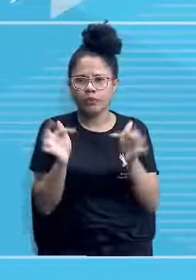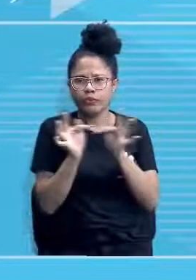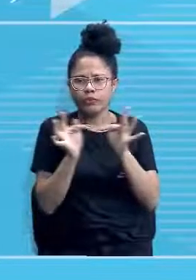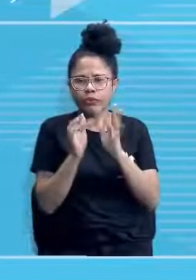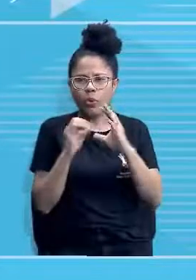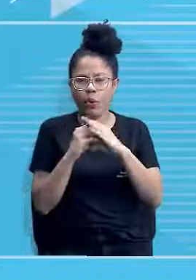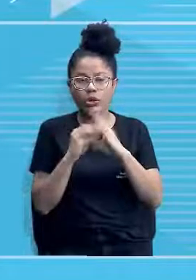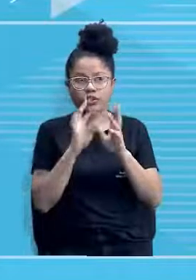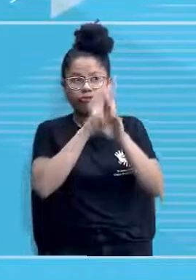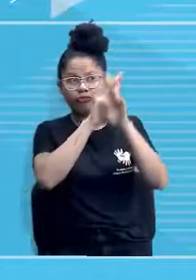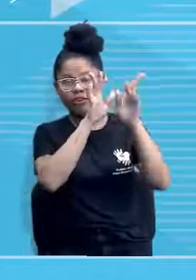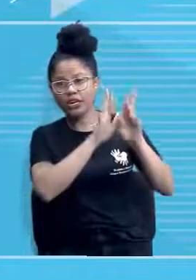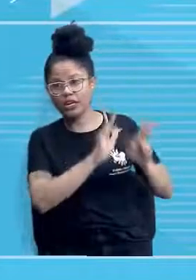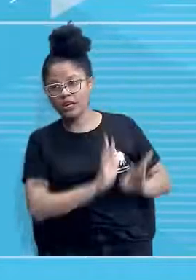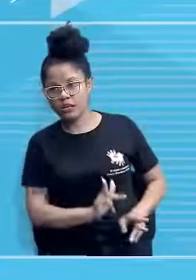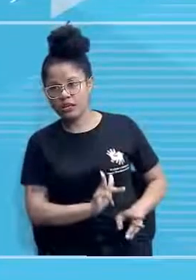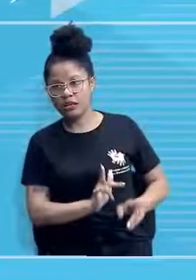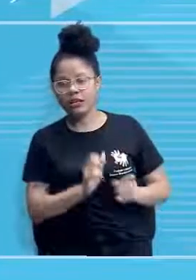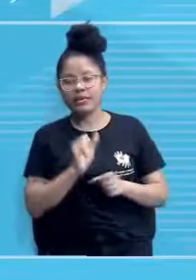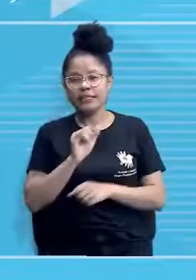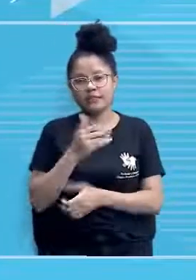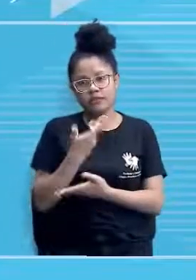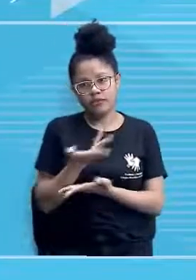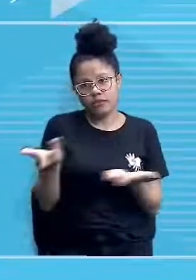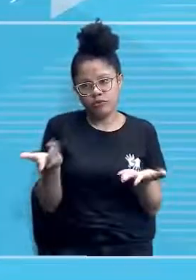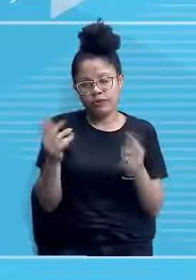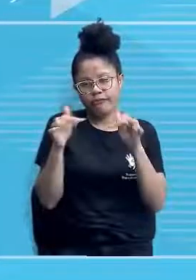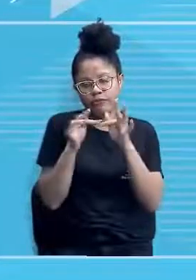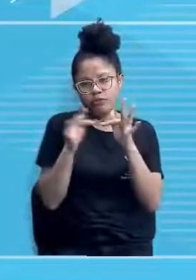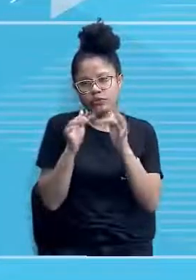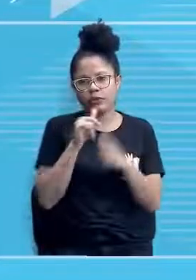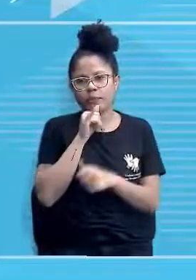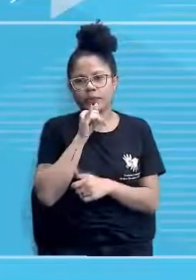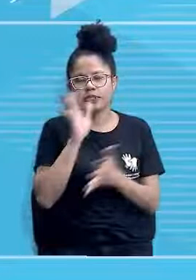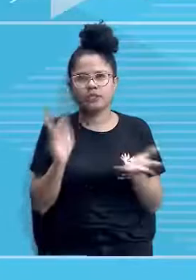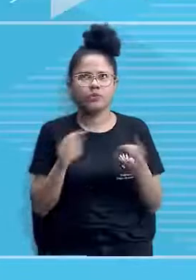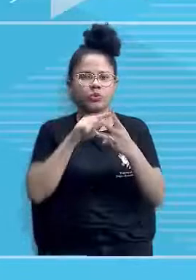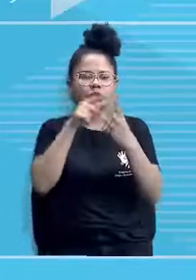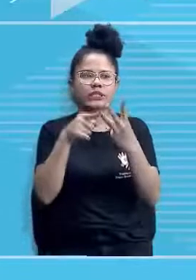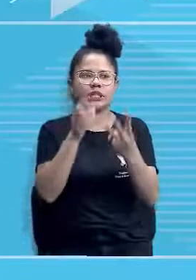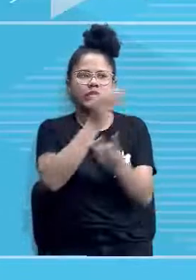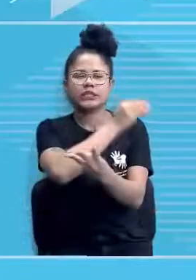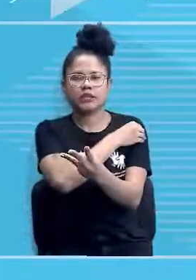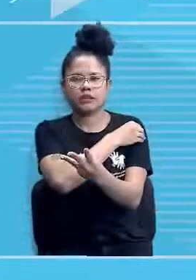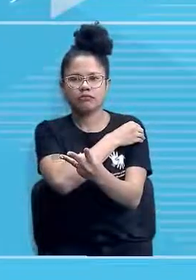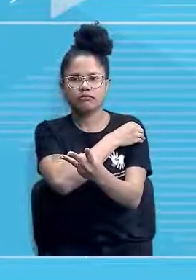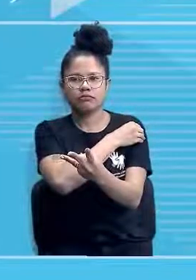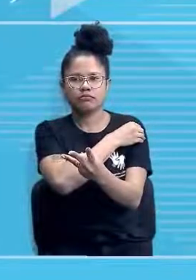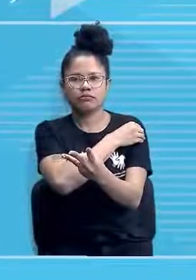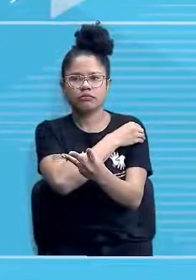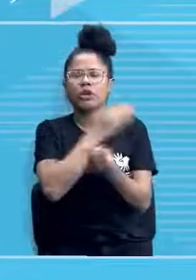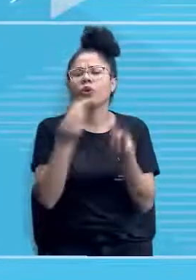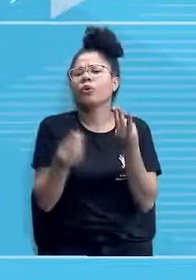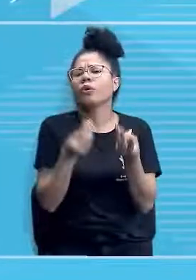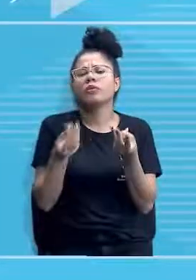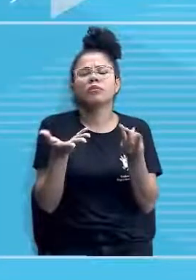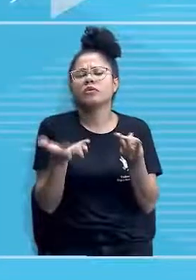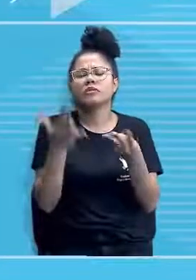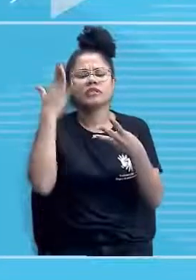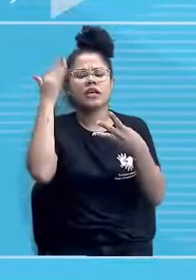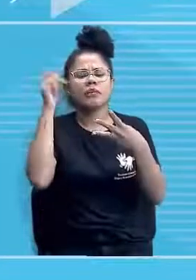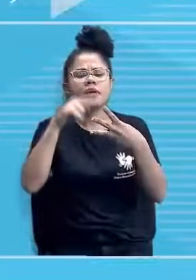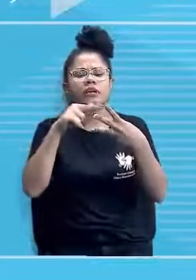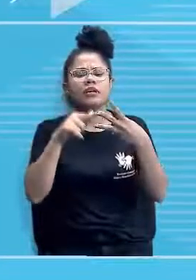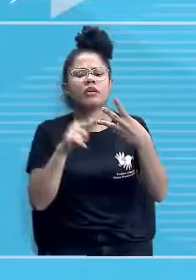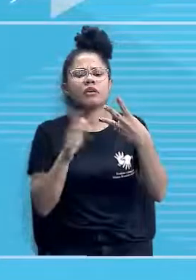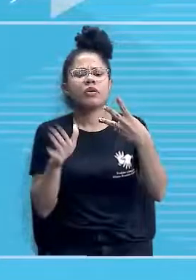orgânicas diferentes se for a mesma função por exemplo 3 alguns né como é que eu faço saber quem é